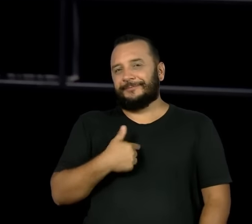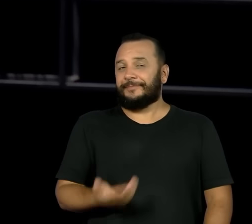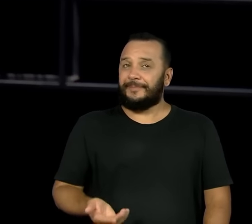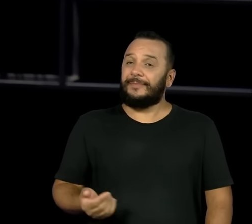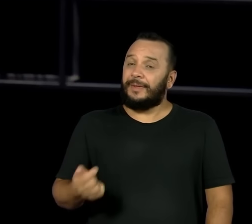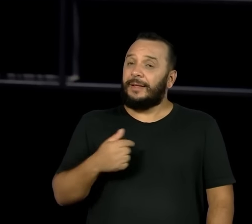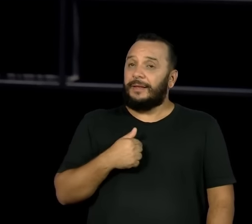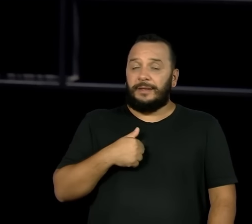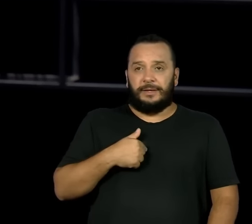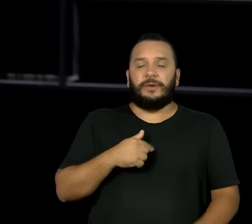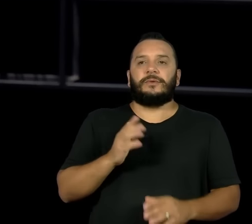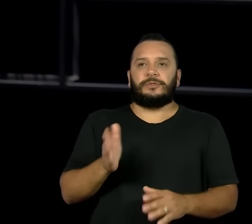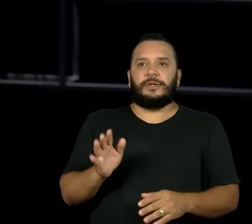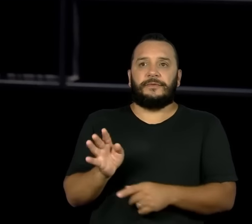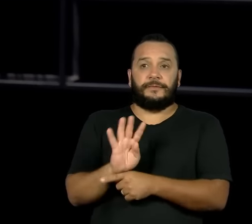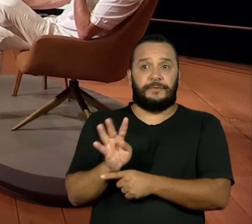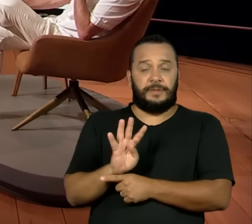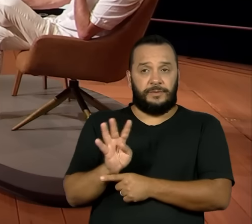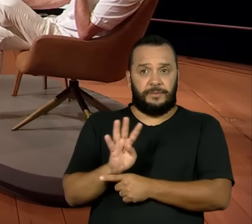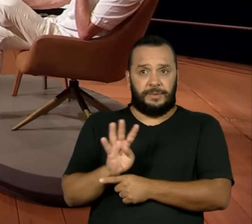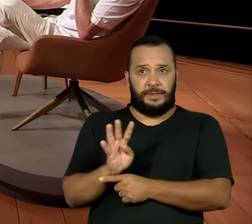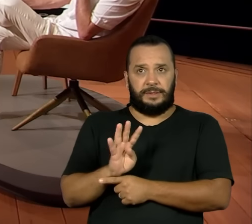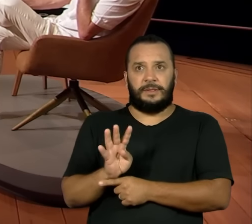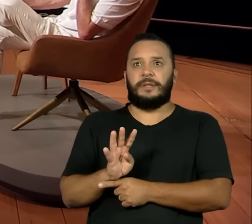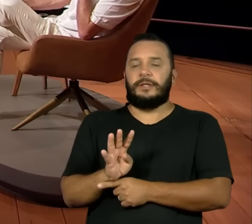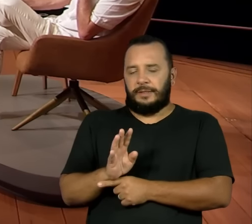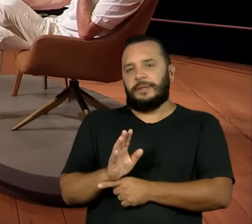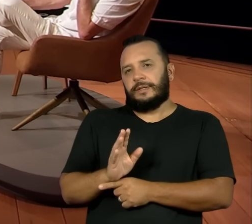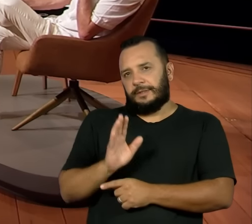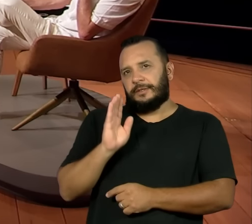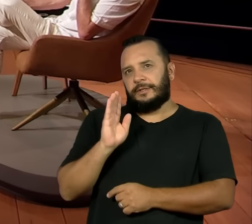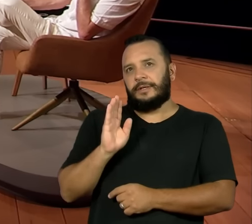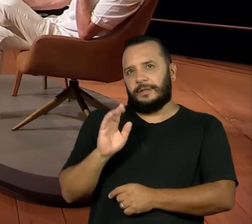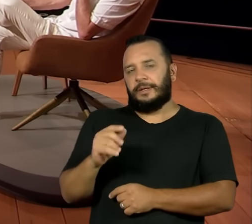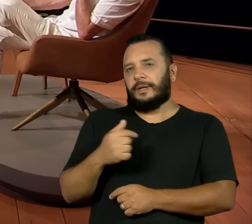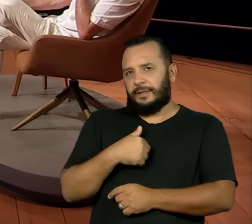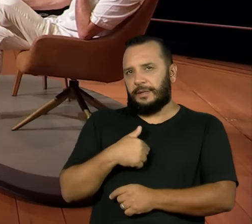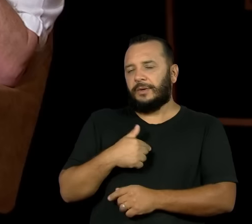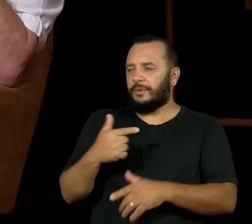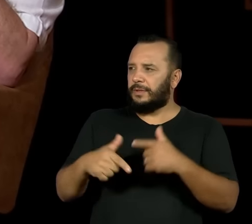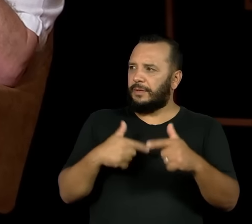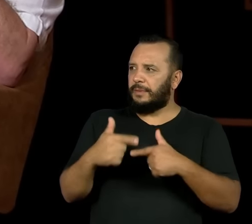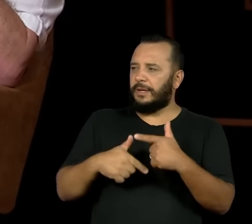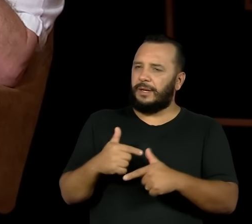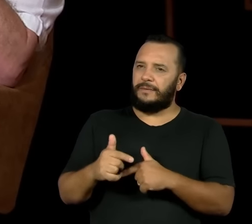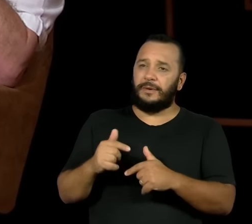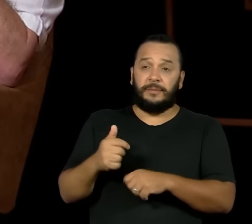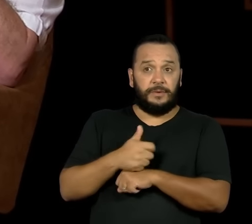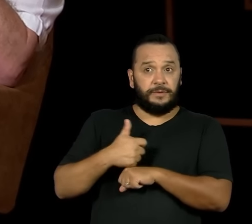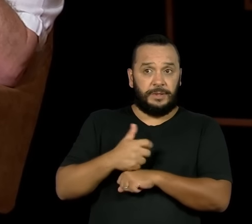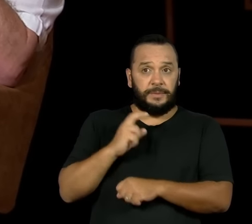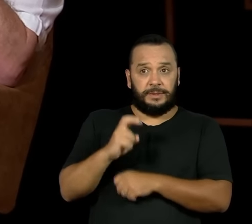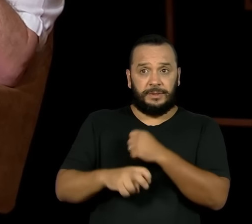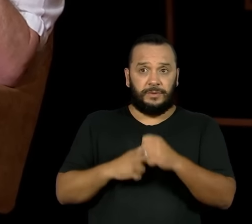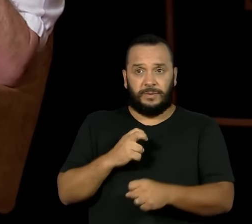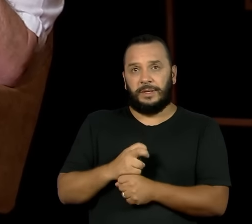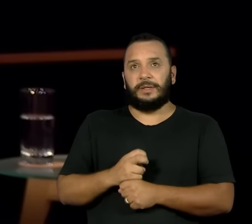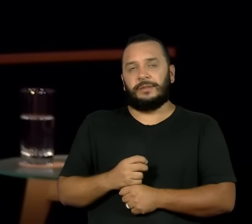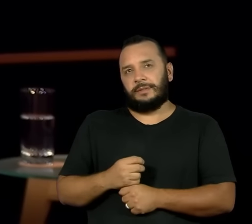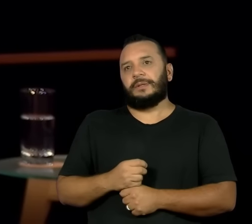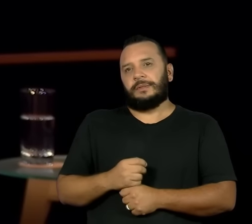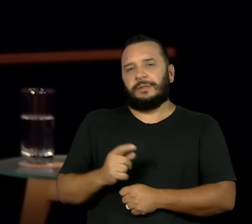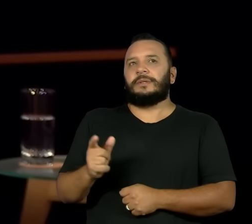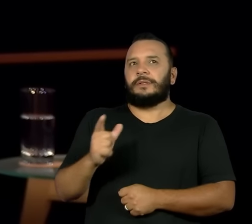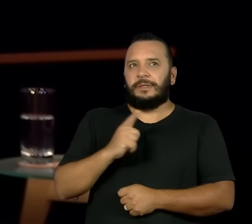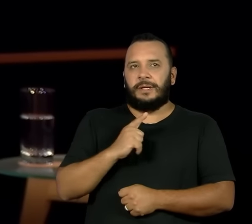média metragem que eu acho que eu já trabalhava profissionalmente há uns 5 anos assim hum foi o Bill a